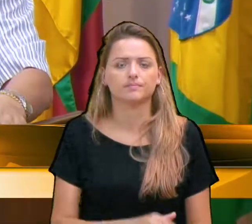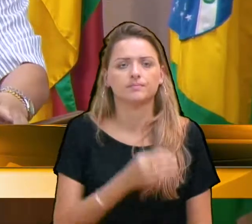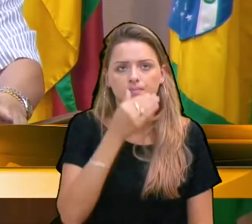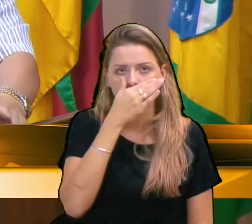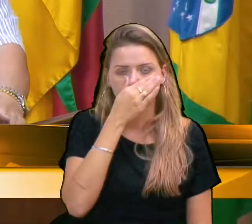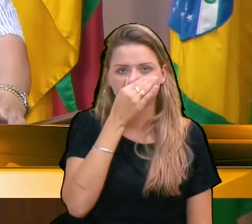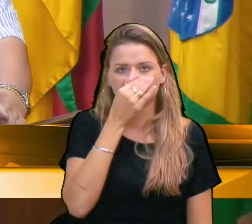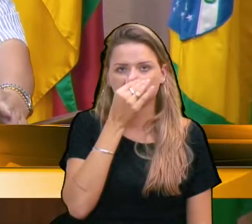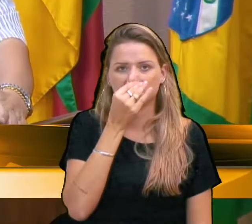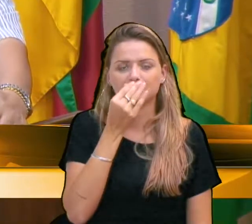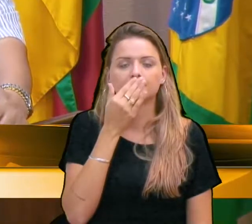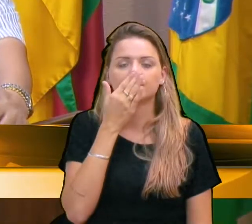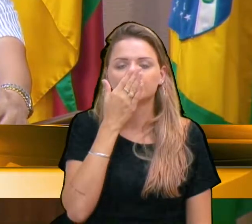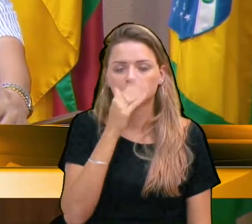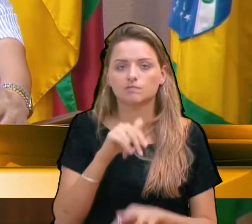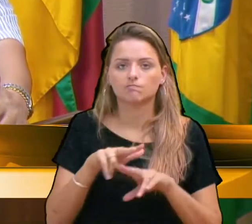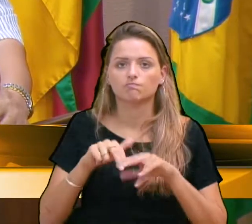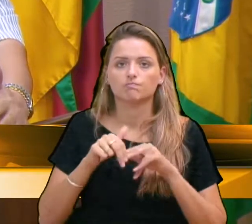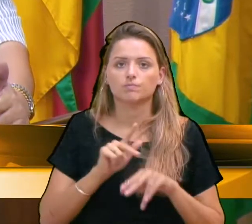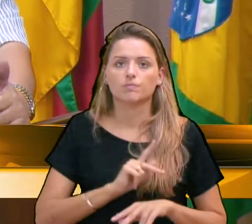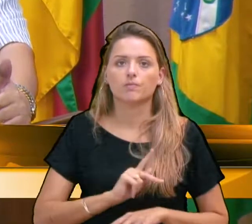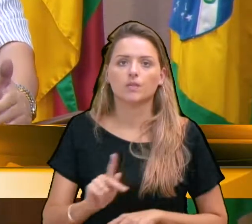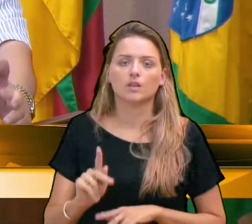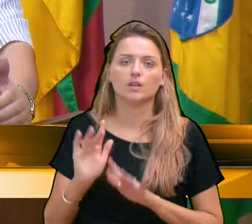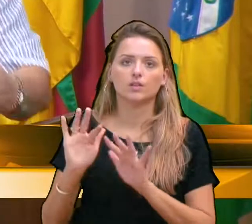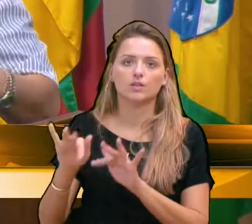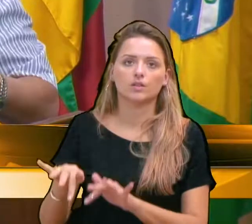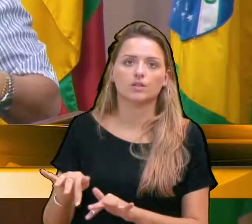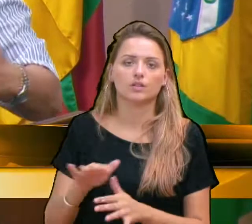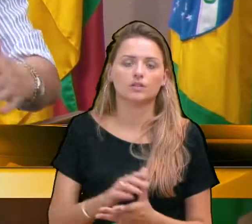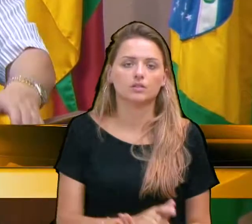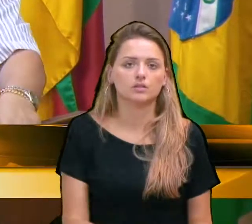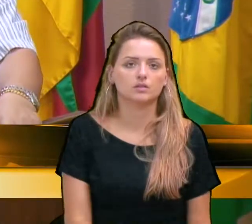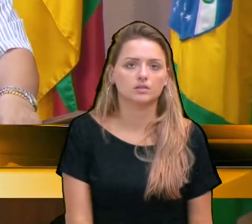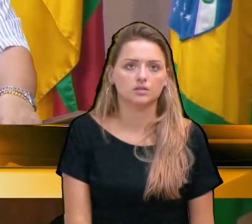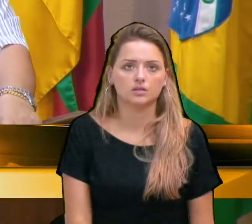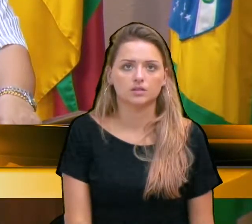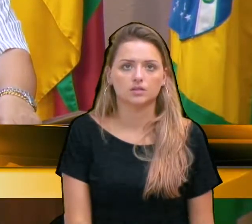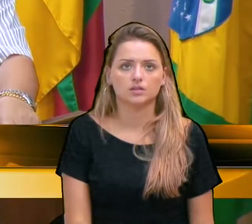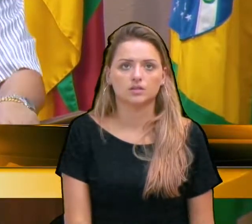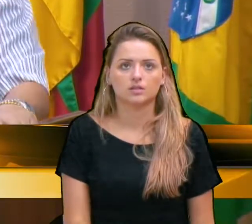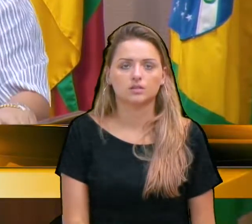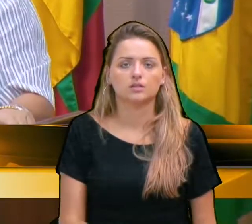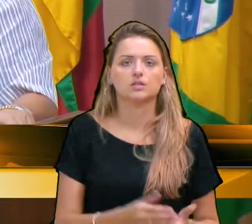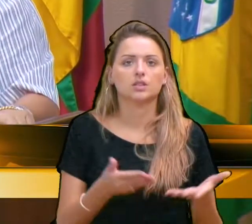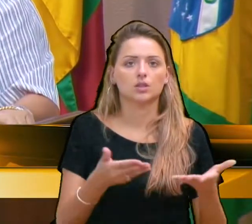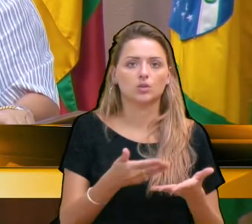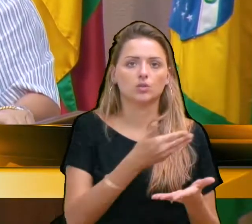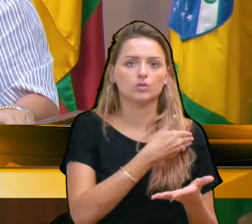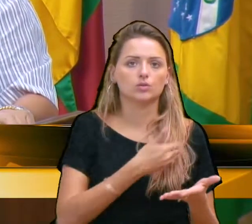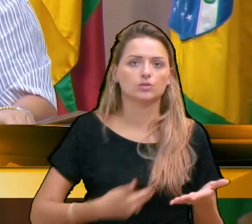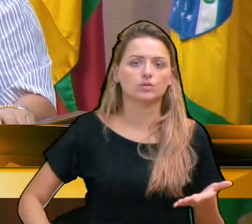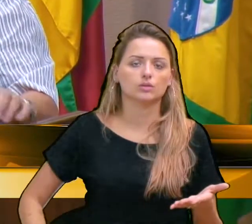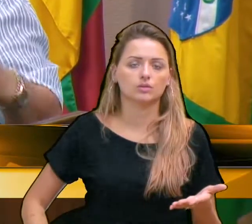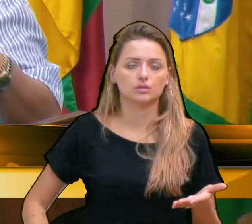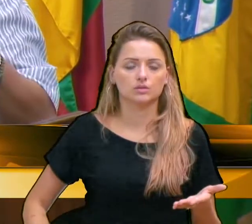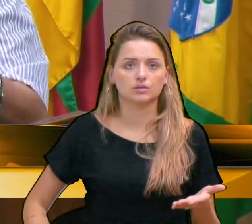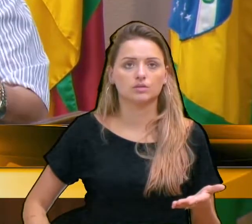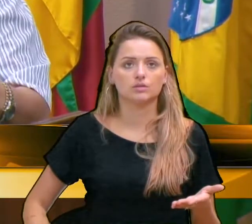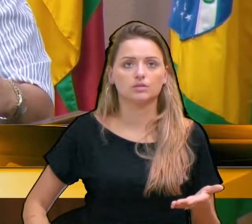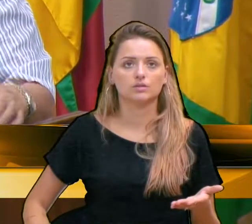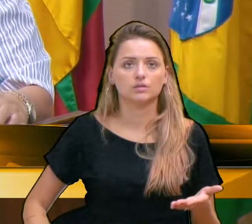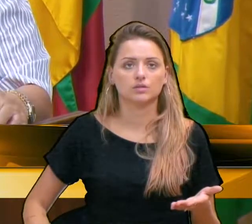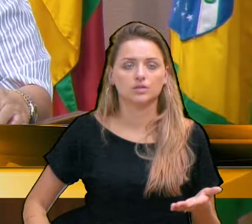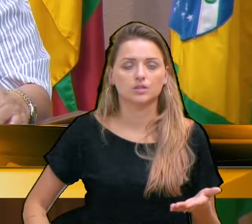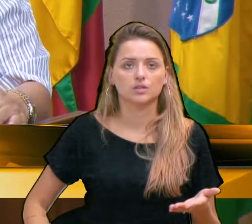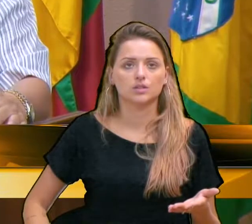Nesse sentido, concluo, então, senhor presidente, dizendo que senhor falta, presidente, na minha visão, uma organização de alguém a